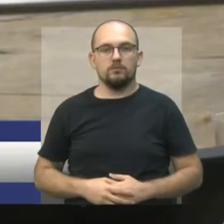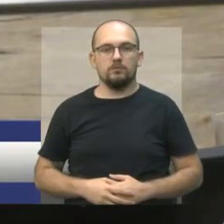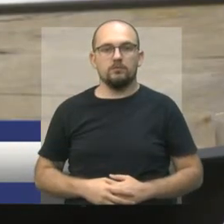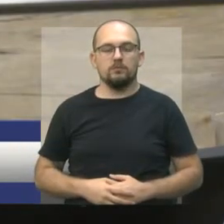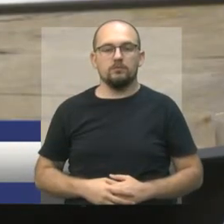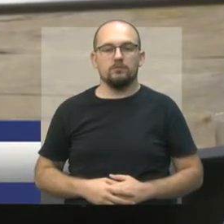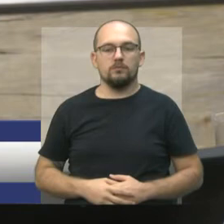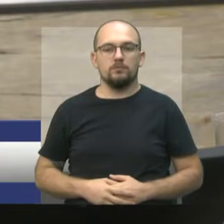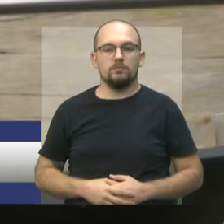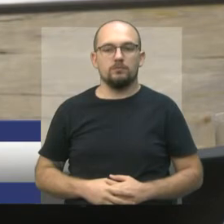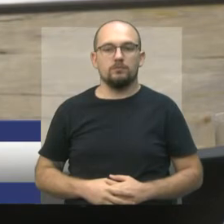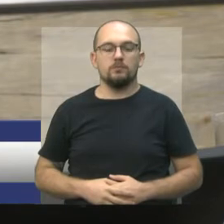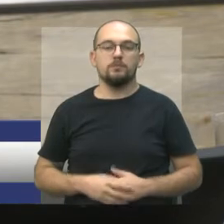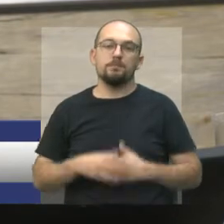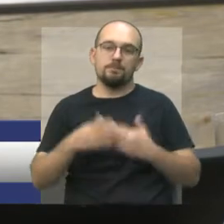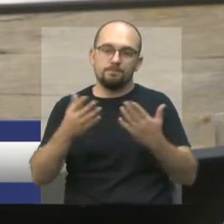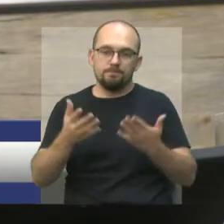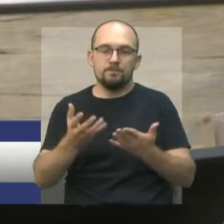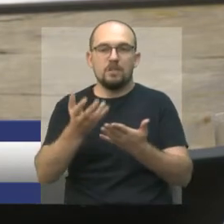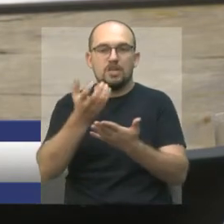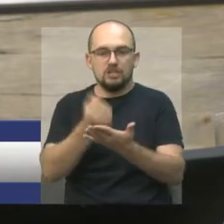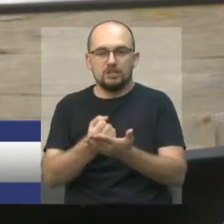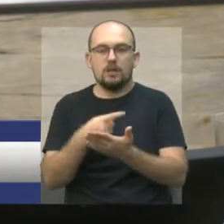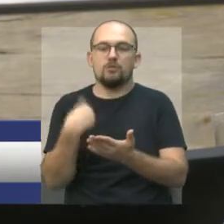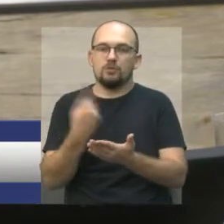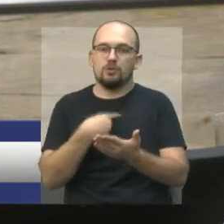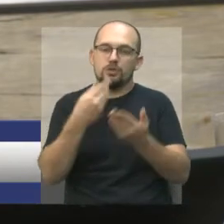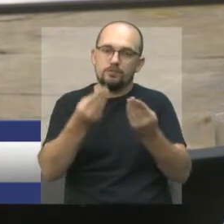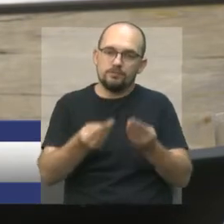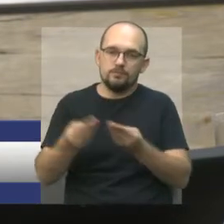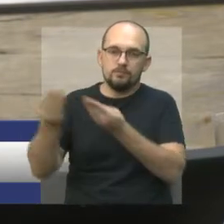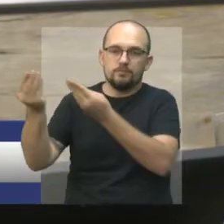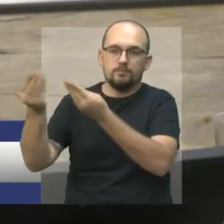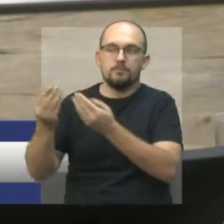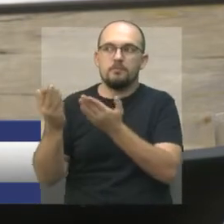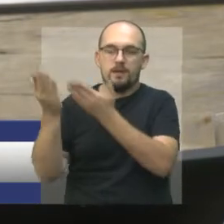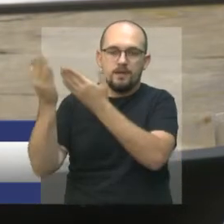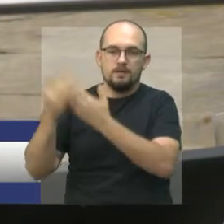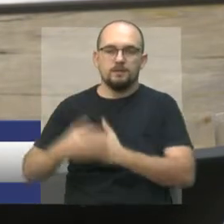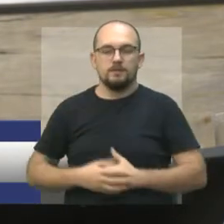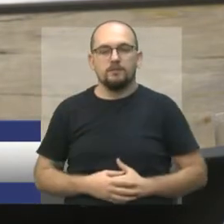Fica aqui registrado para que a gente possa encaminhar para eles.